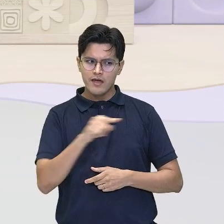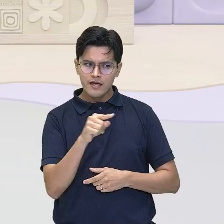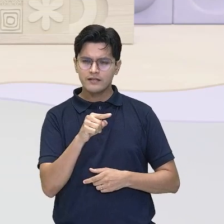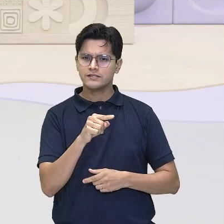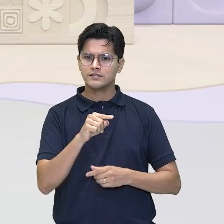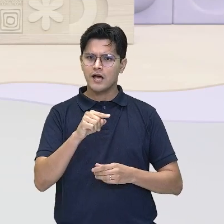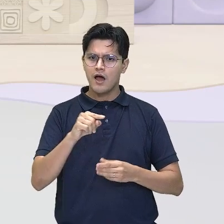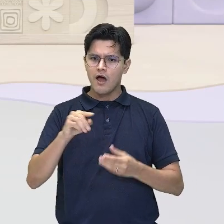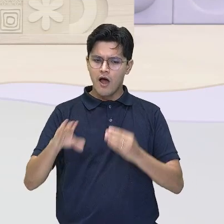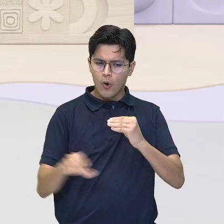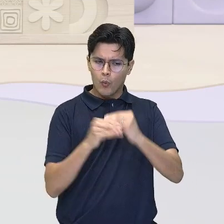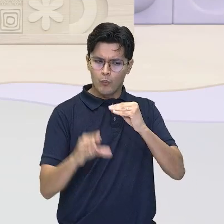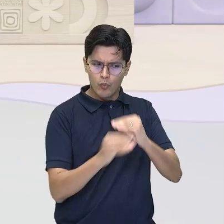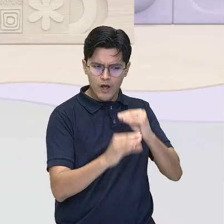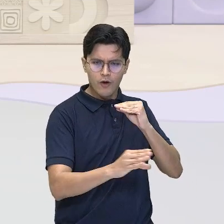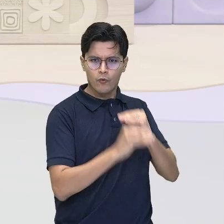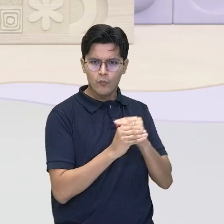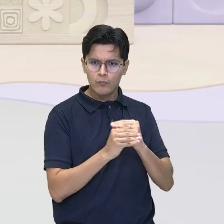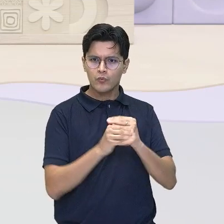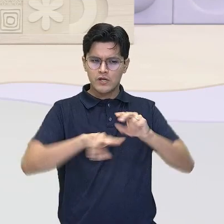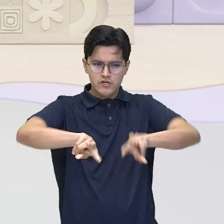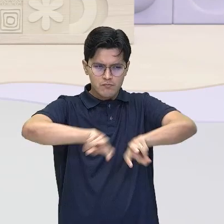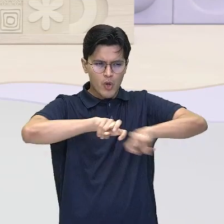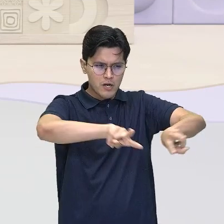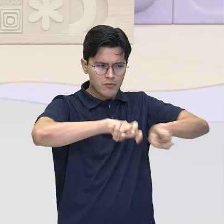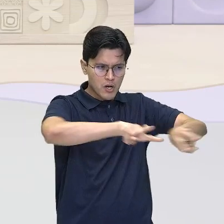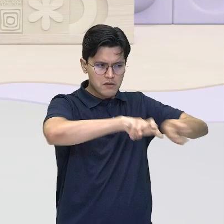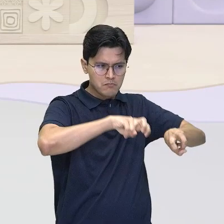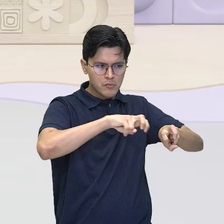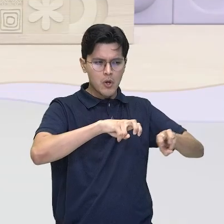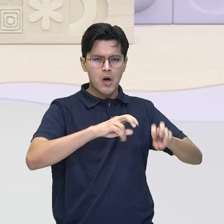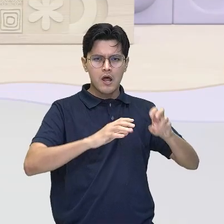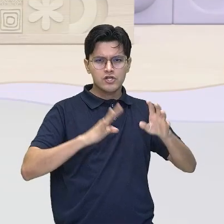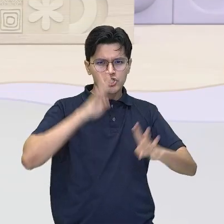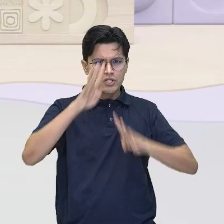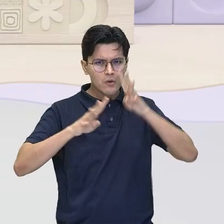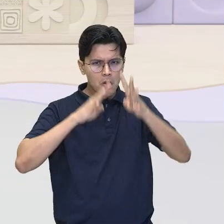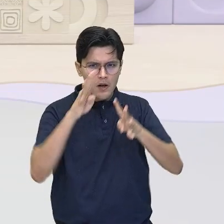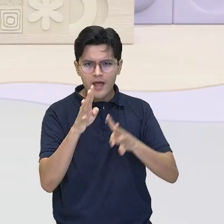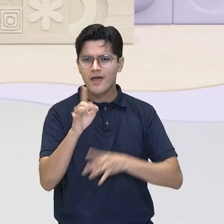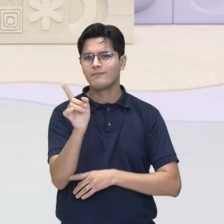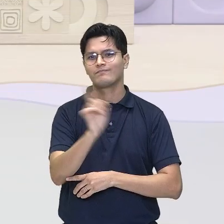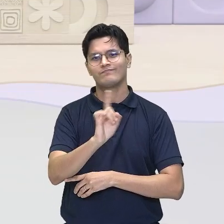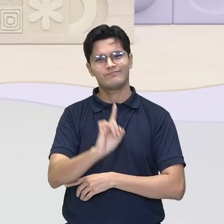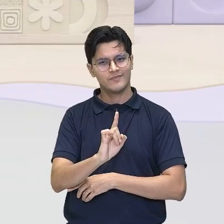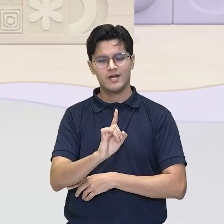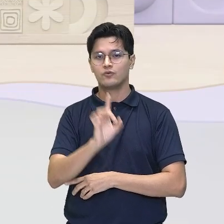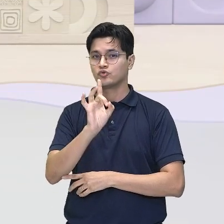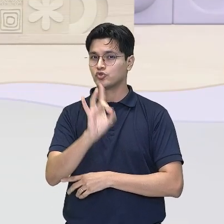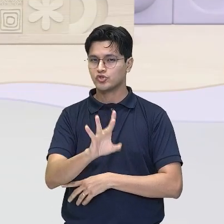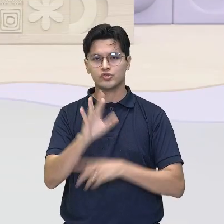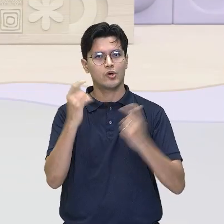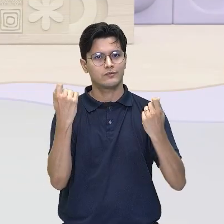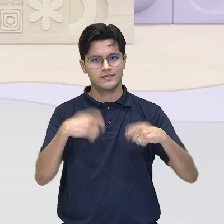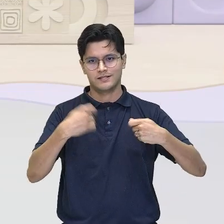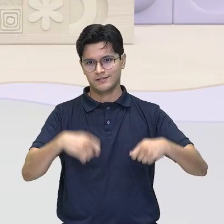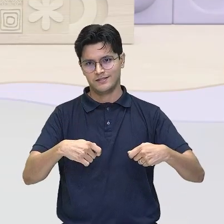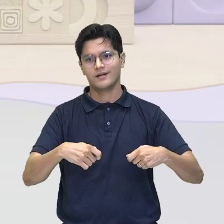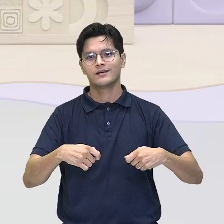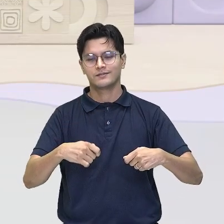que, tendo esse tipo de relação com a natureza, nunca vai faltar para eles elementos para a